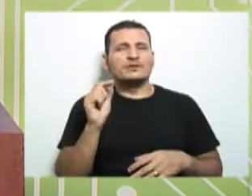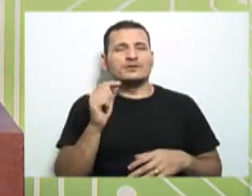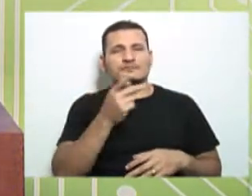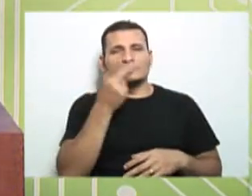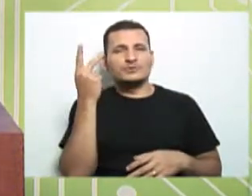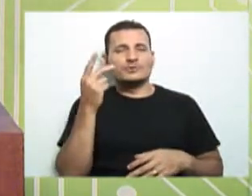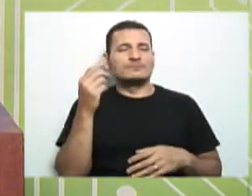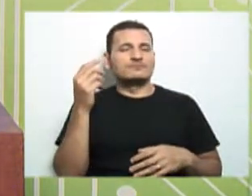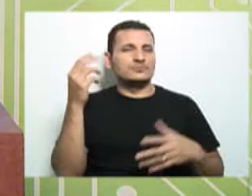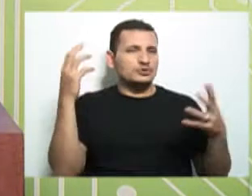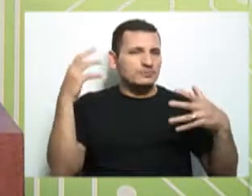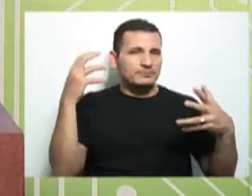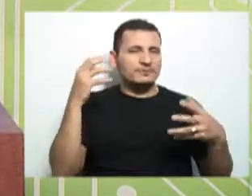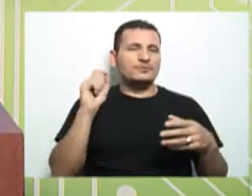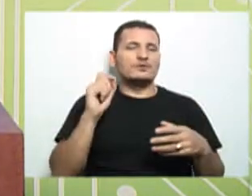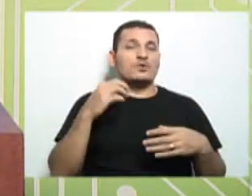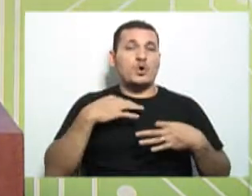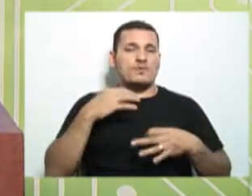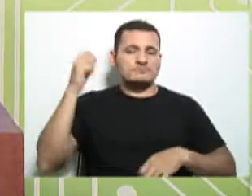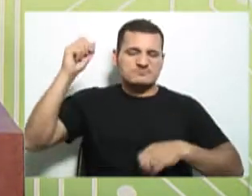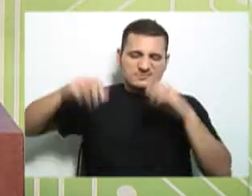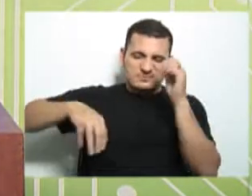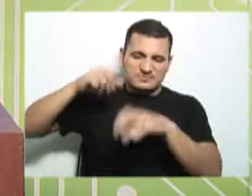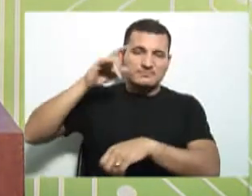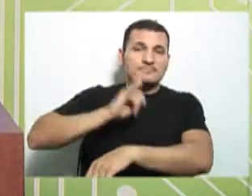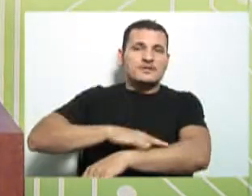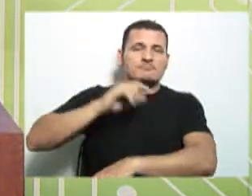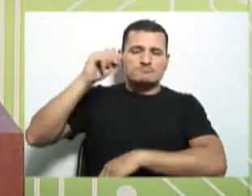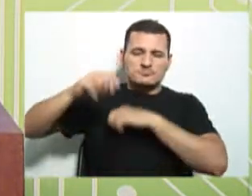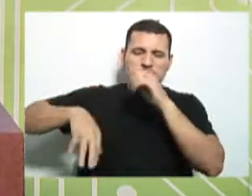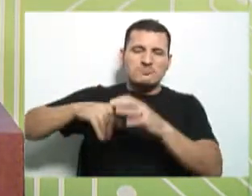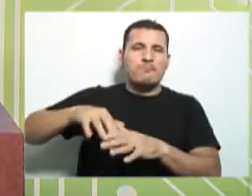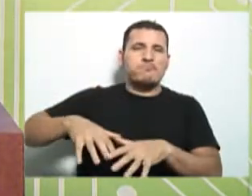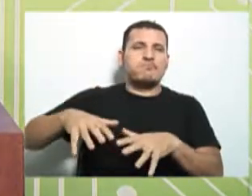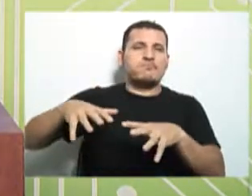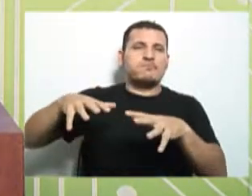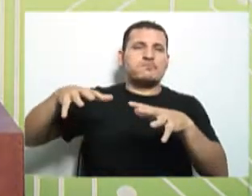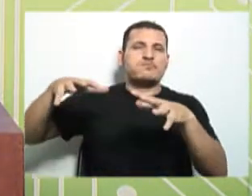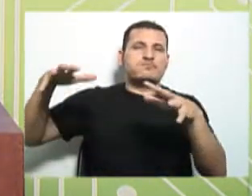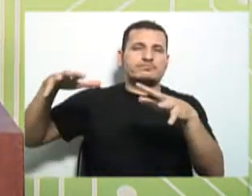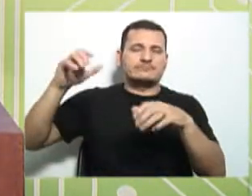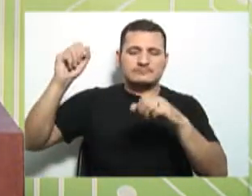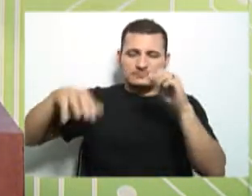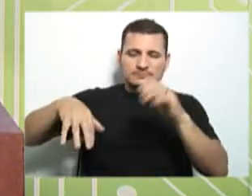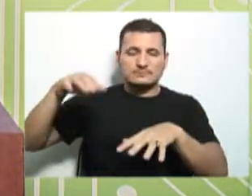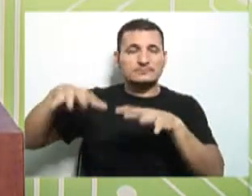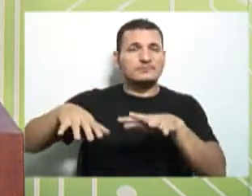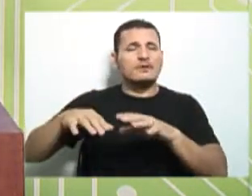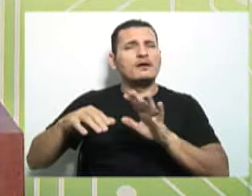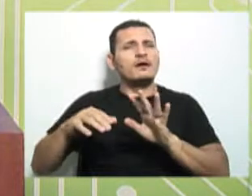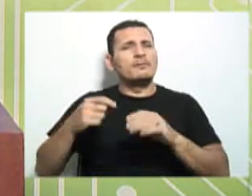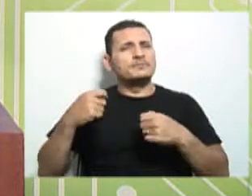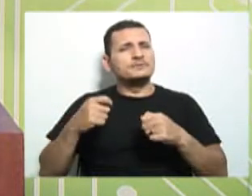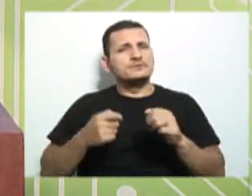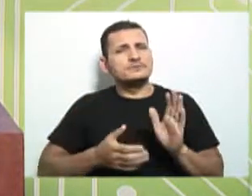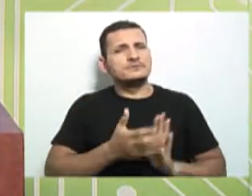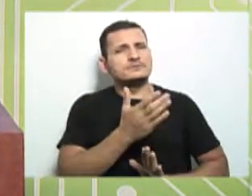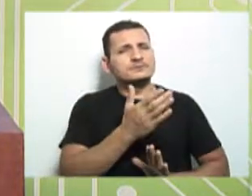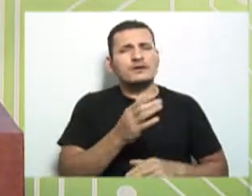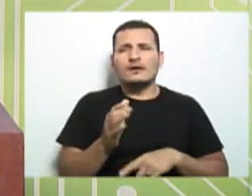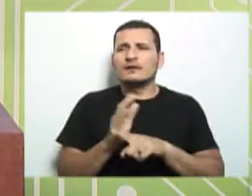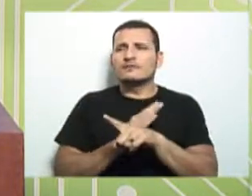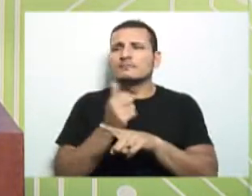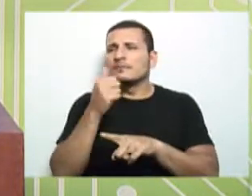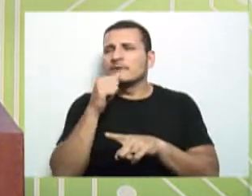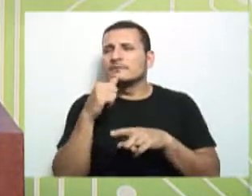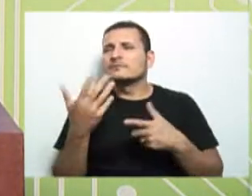toda a roupa lá no canto do banheiro, deixa tudo enrolado, tudo mofado, tudo amontoado lá, e de repente precisa sair e corre para lá, mamãe, cadê a